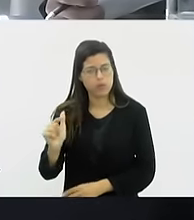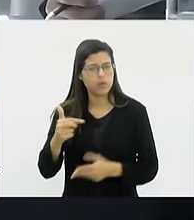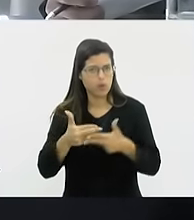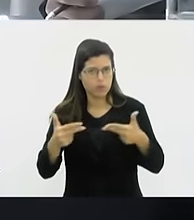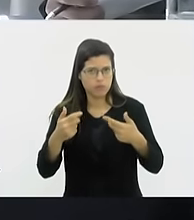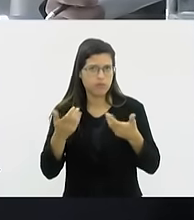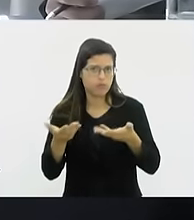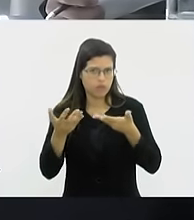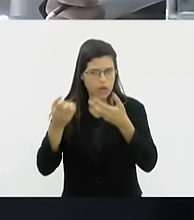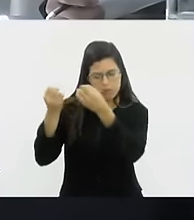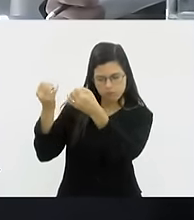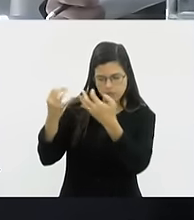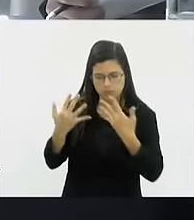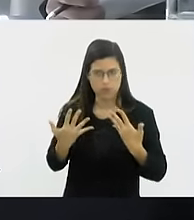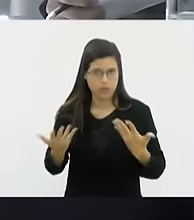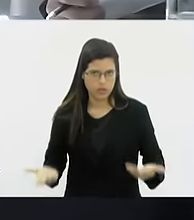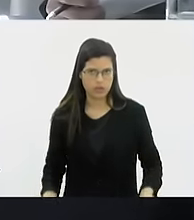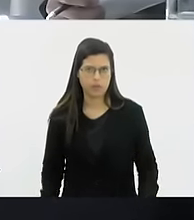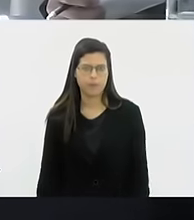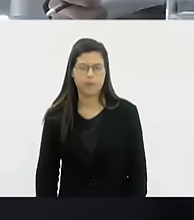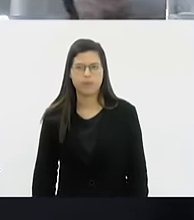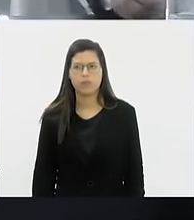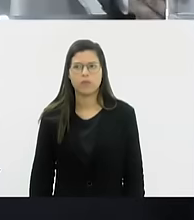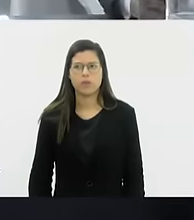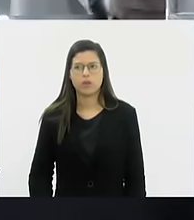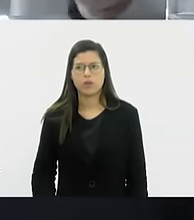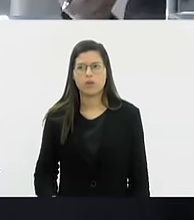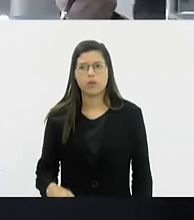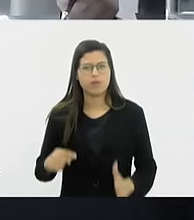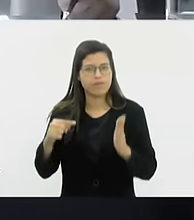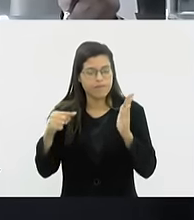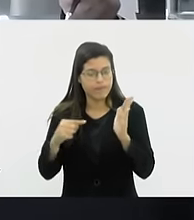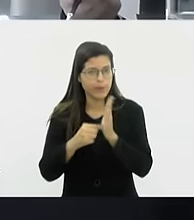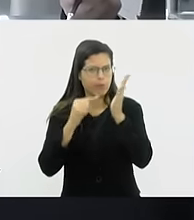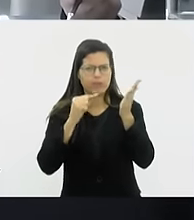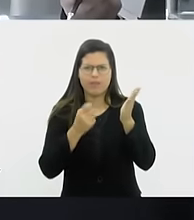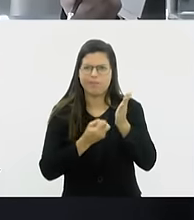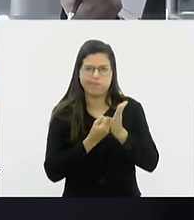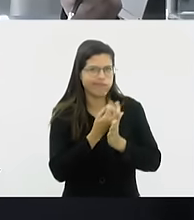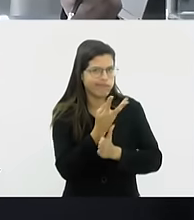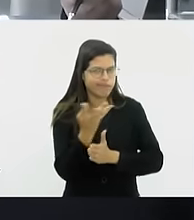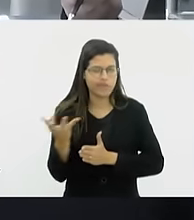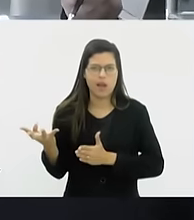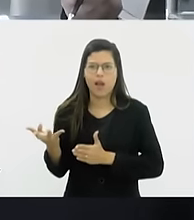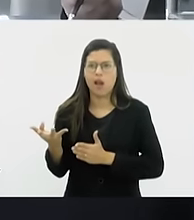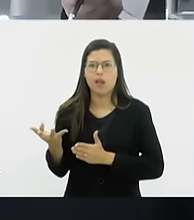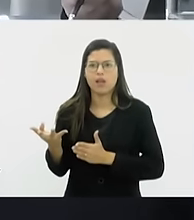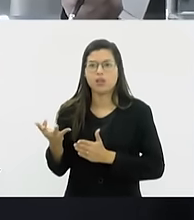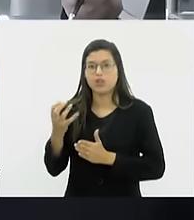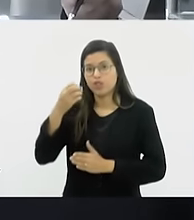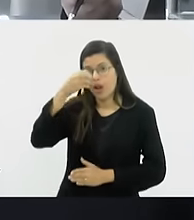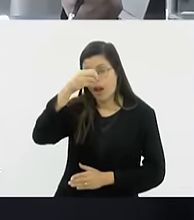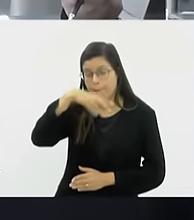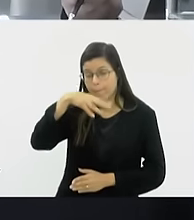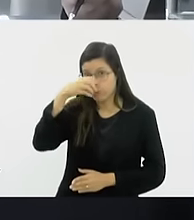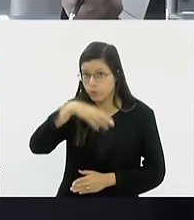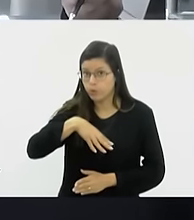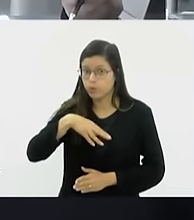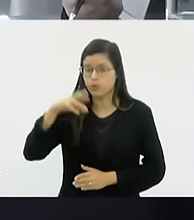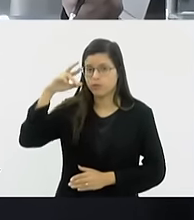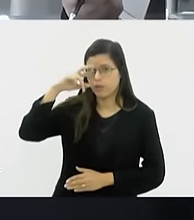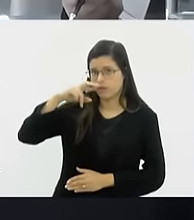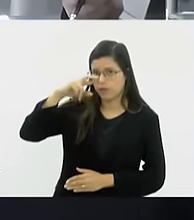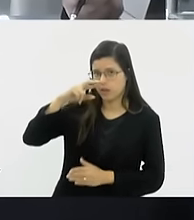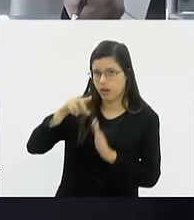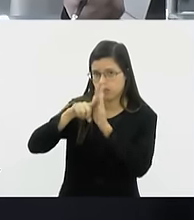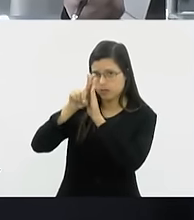esclarecimento. E a outra questão são as inúmeras denúncias de potenciais abusos na fiscalização